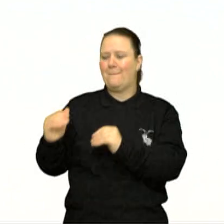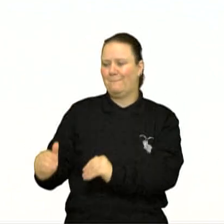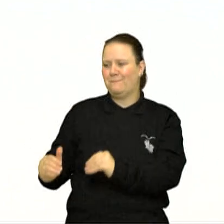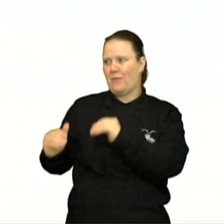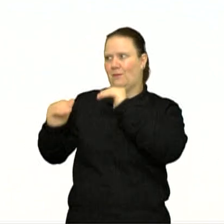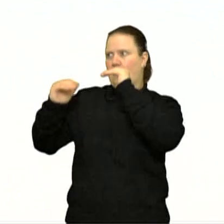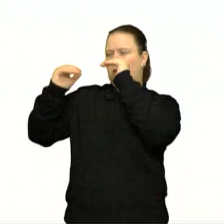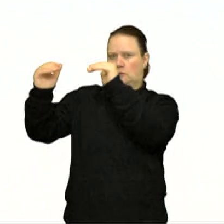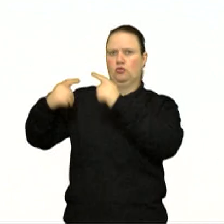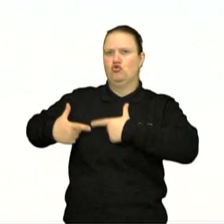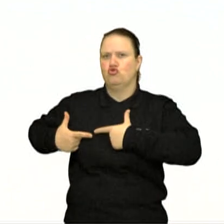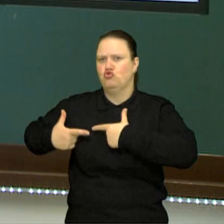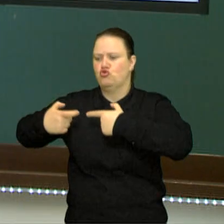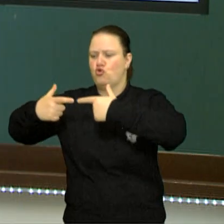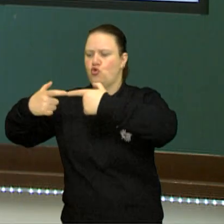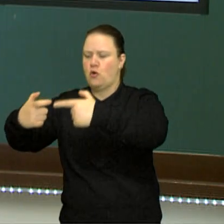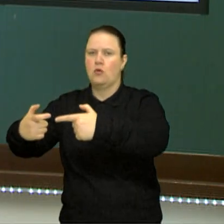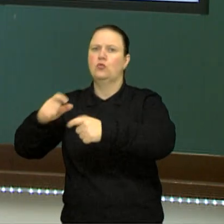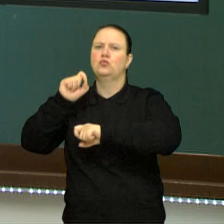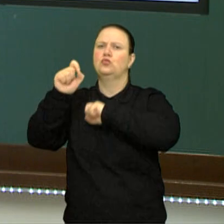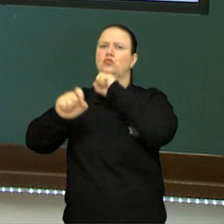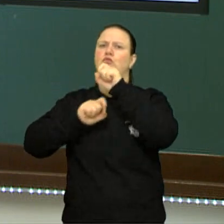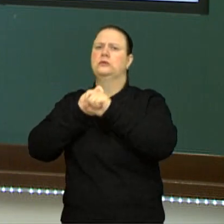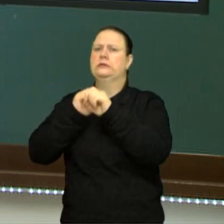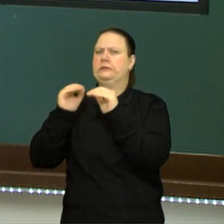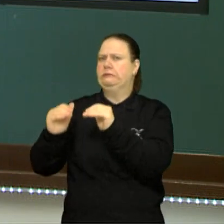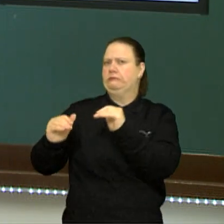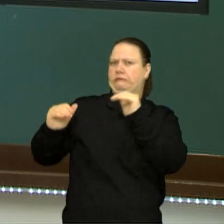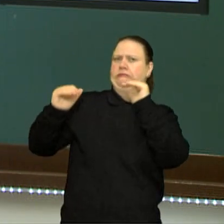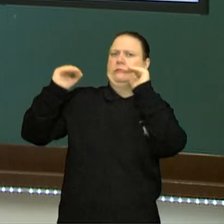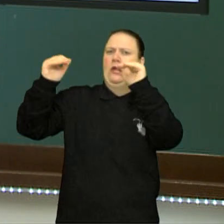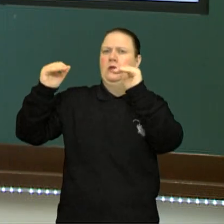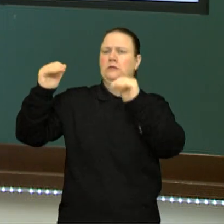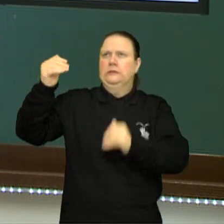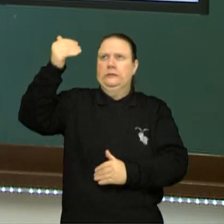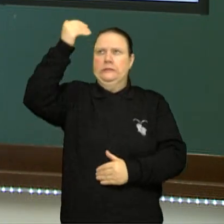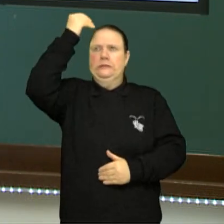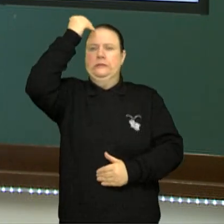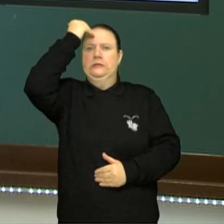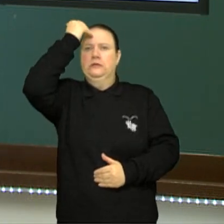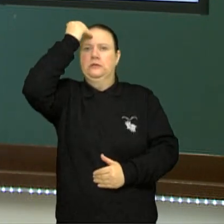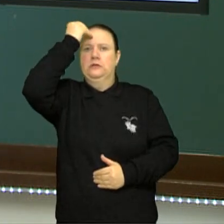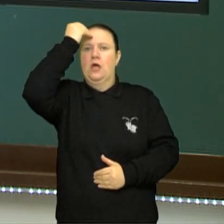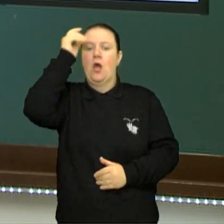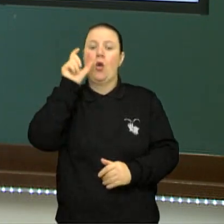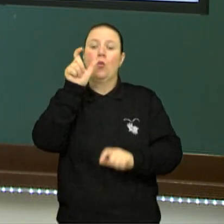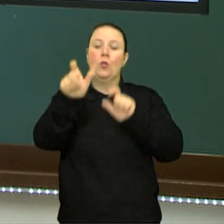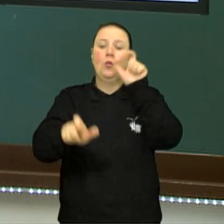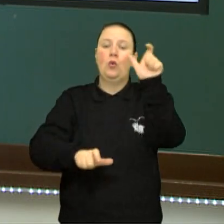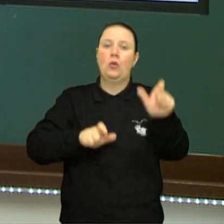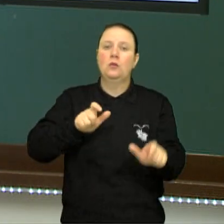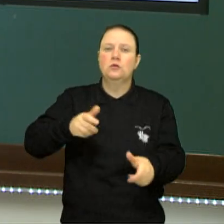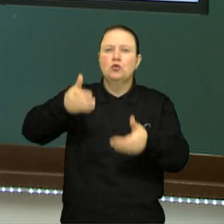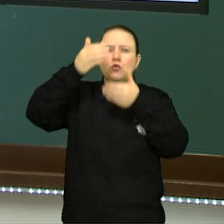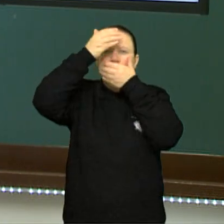gente tem a luta espiritual, né? A grande jihad para o muçulmano é lutar contra a sua própria carne, é lutar